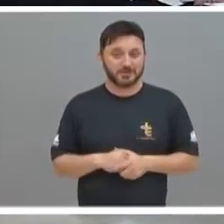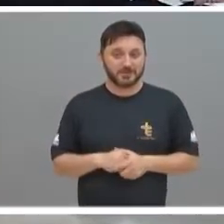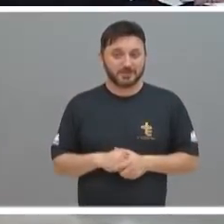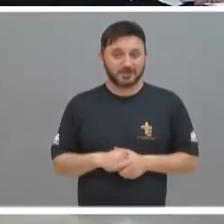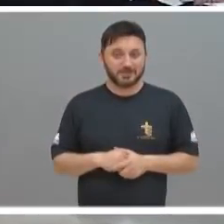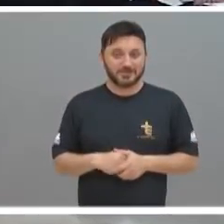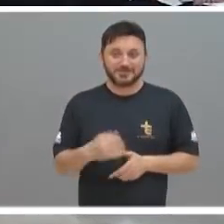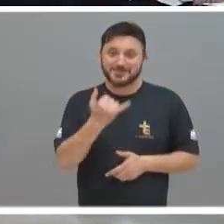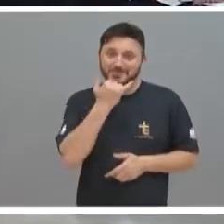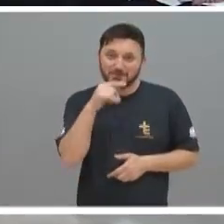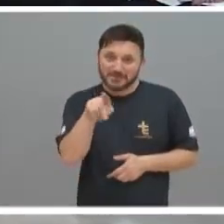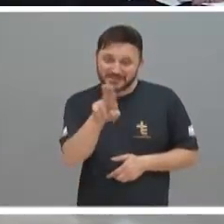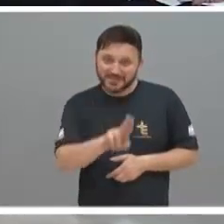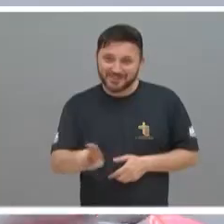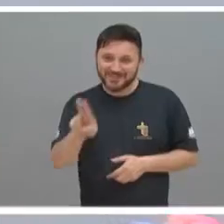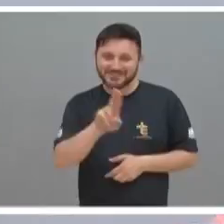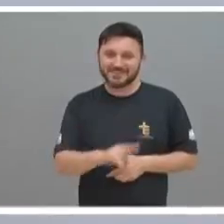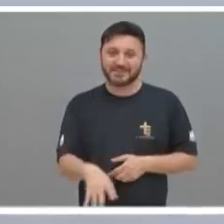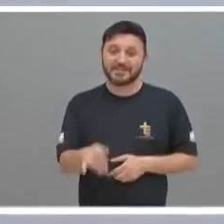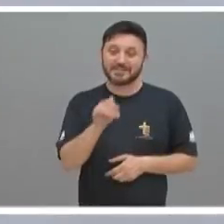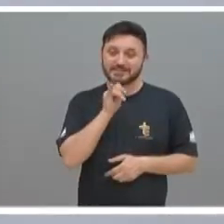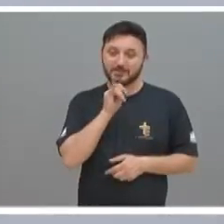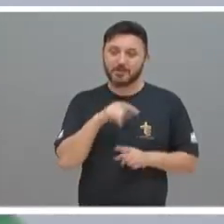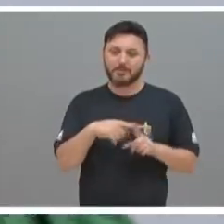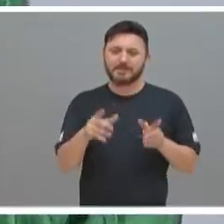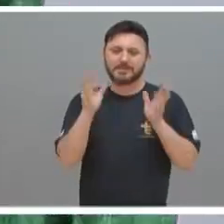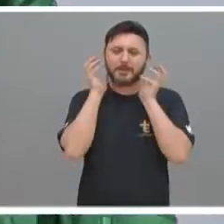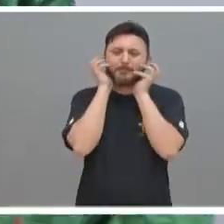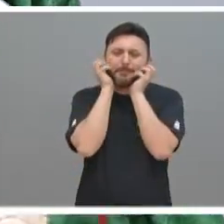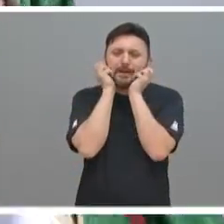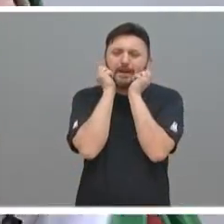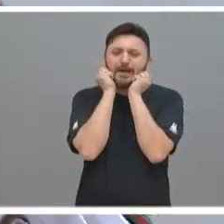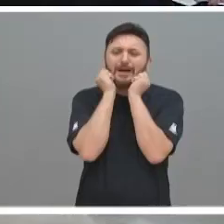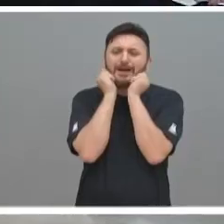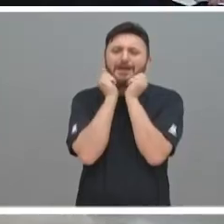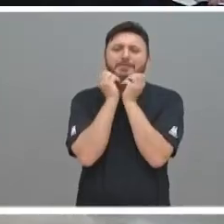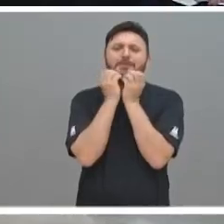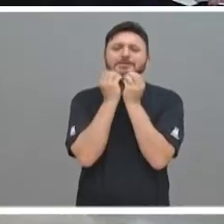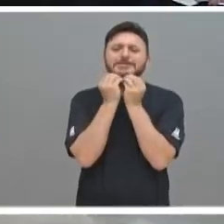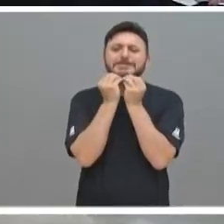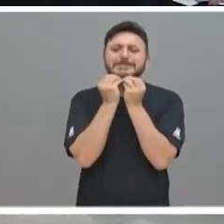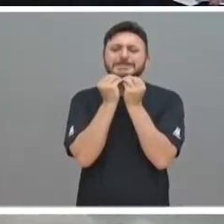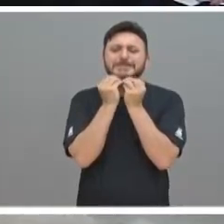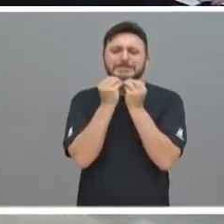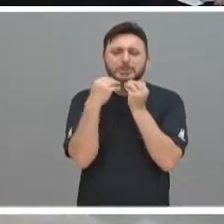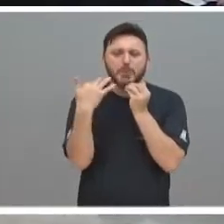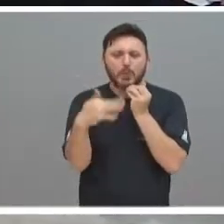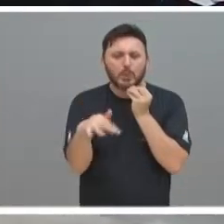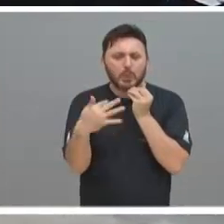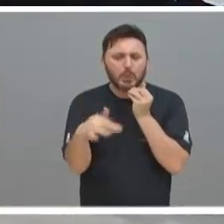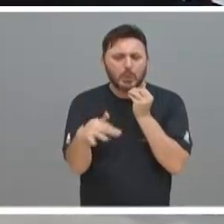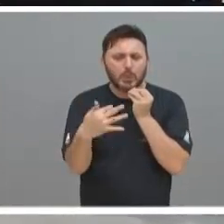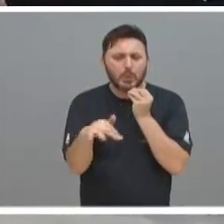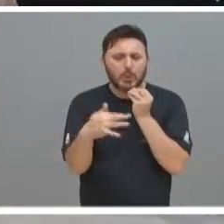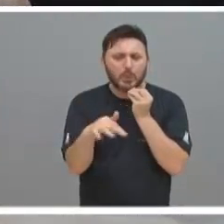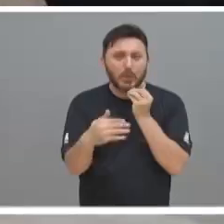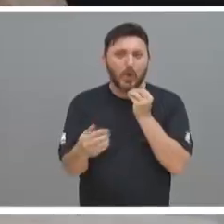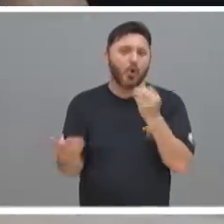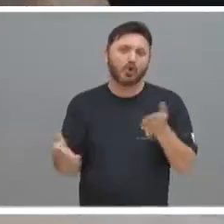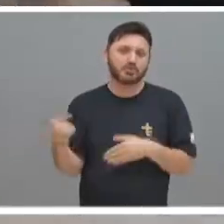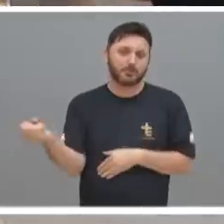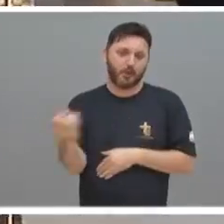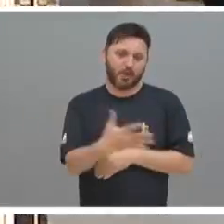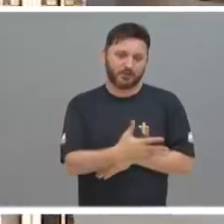Desculpa usar você como exemplo, mas arrancar a barba, quem tem barba ali, puxa um pouquinho. É moda hoje usar